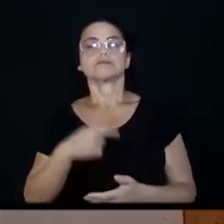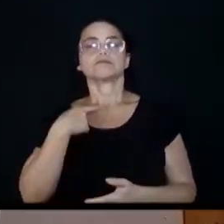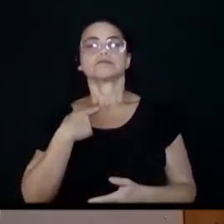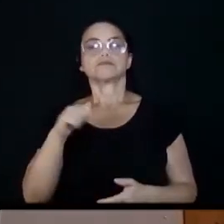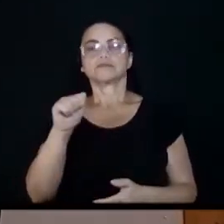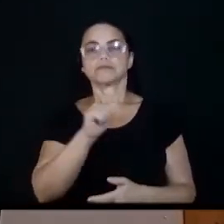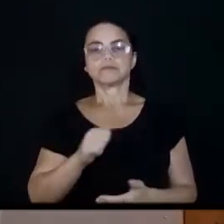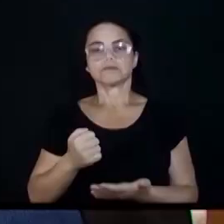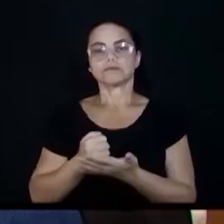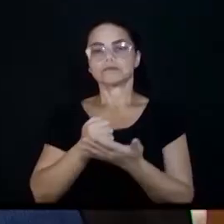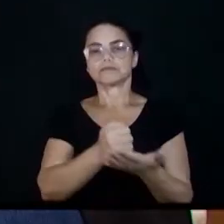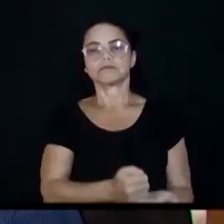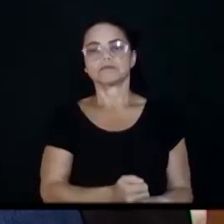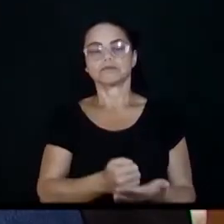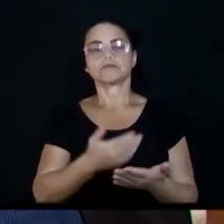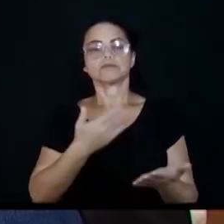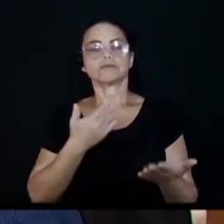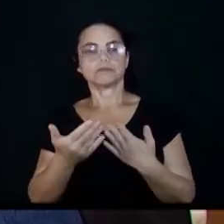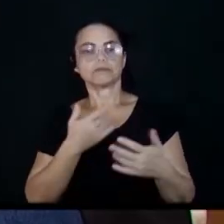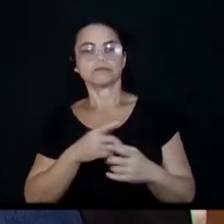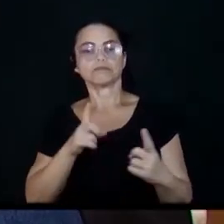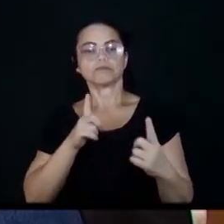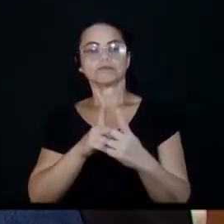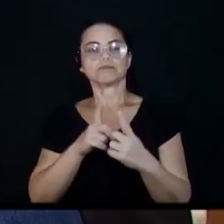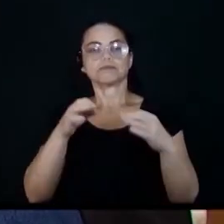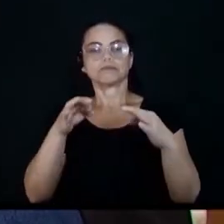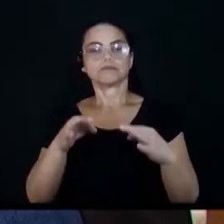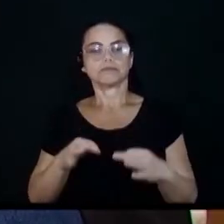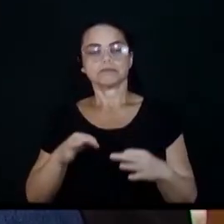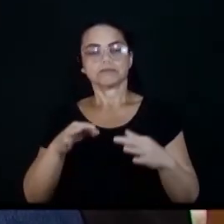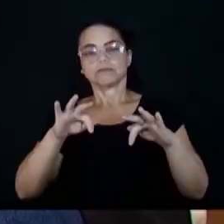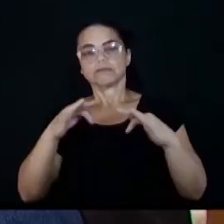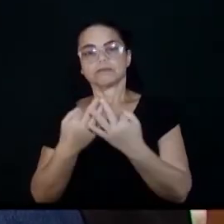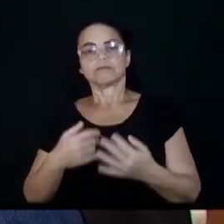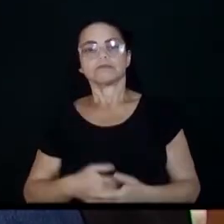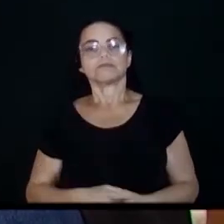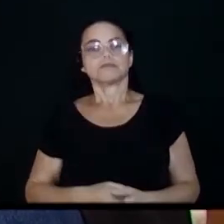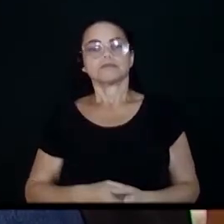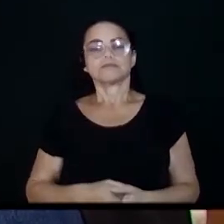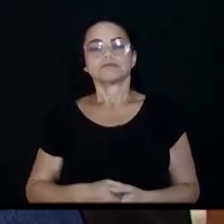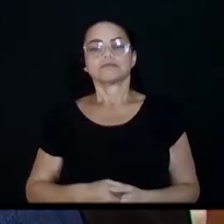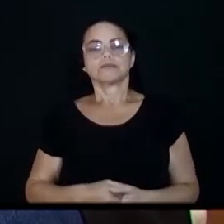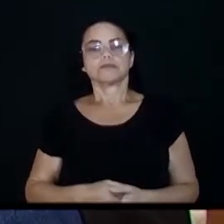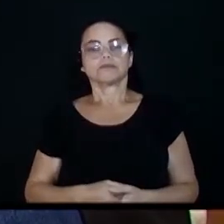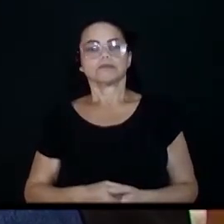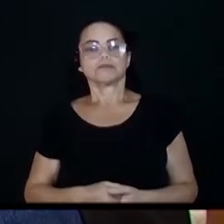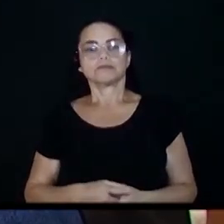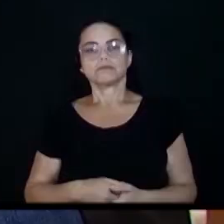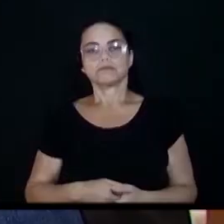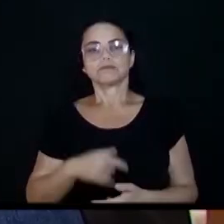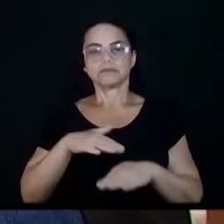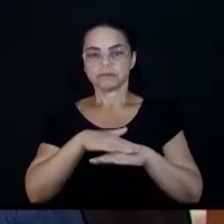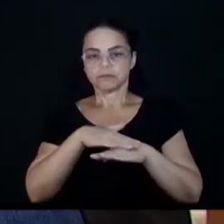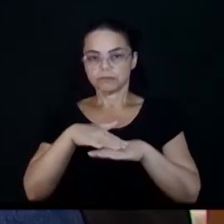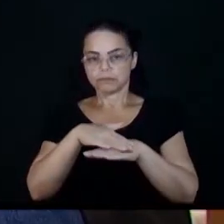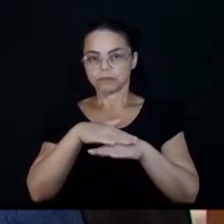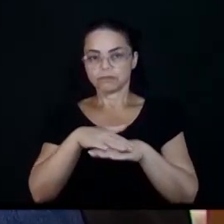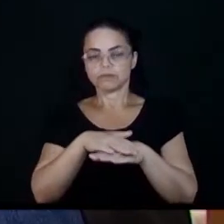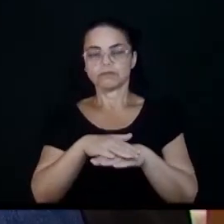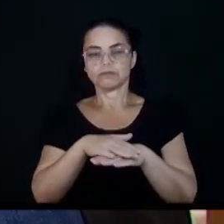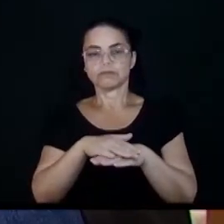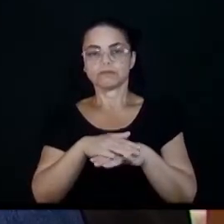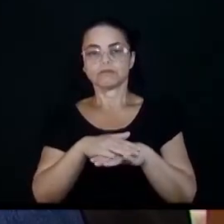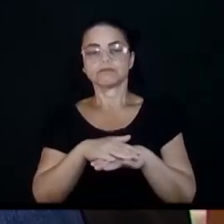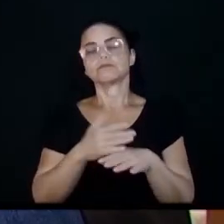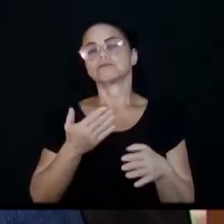o atendimento realmente da família. Você estava contando, né, que a gente estava conversando e você comentou que